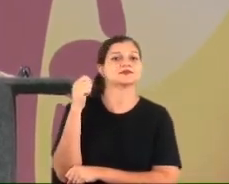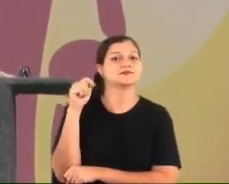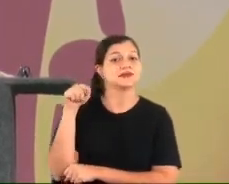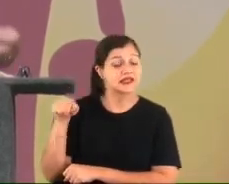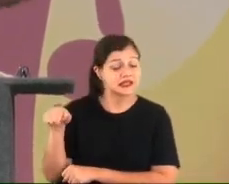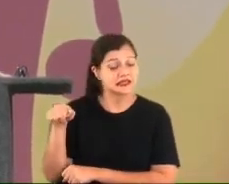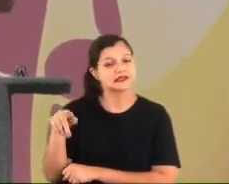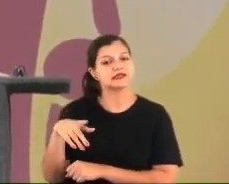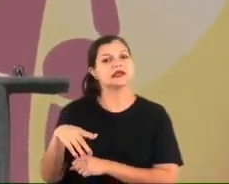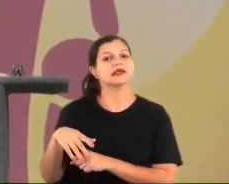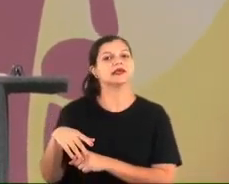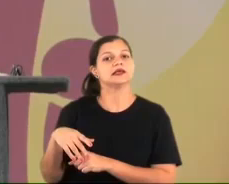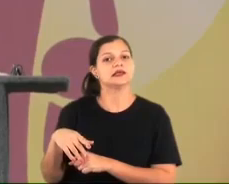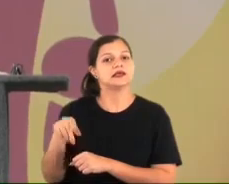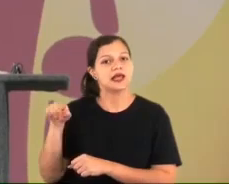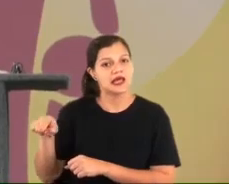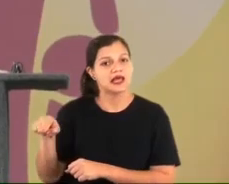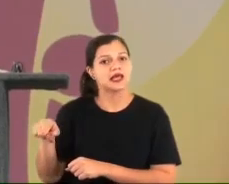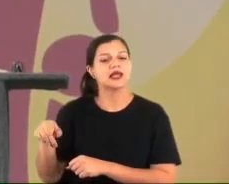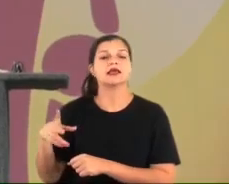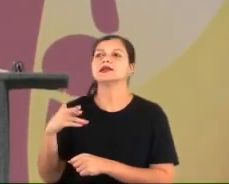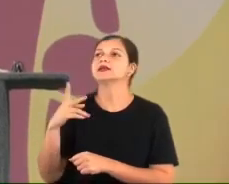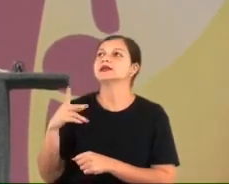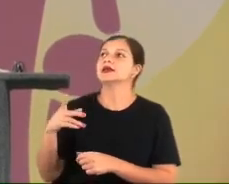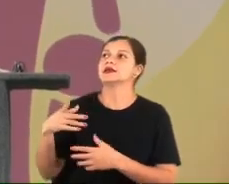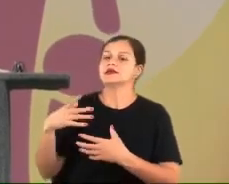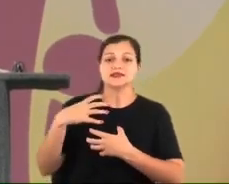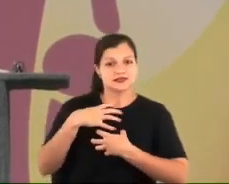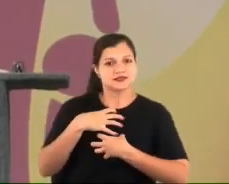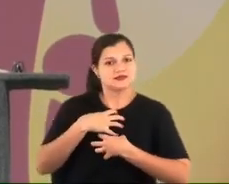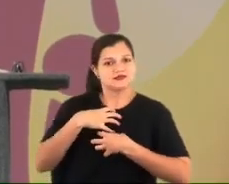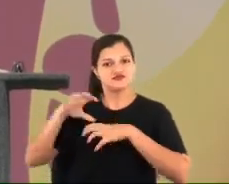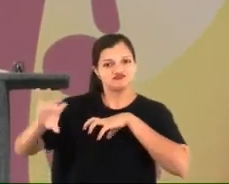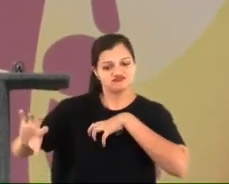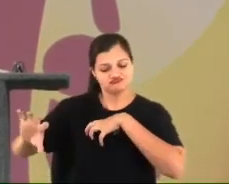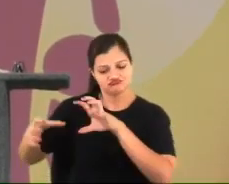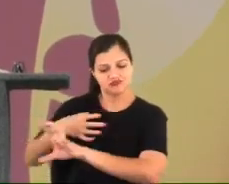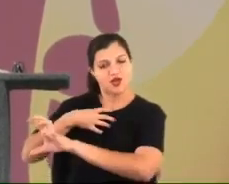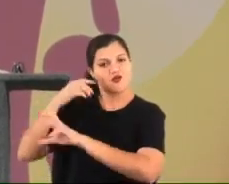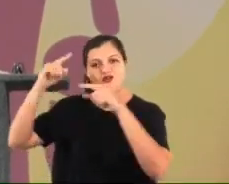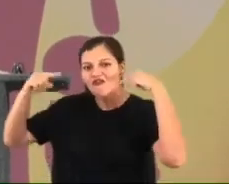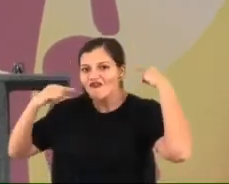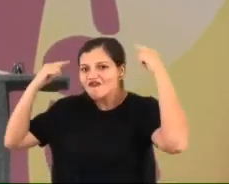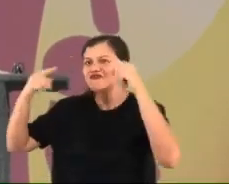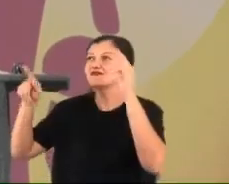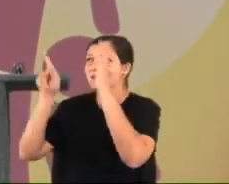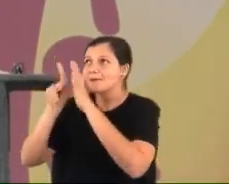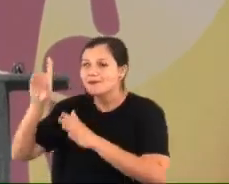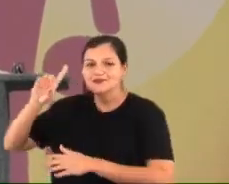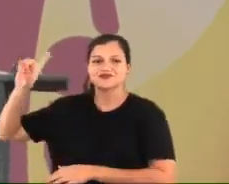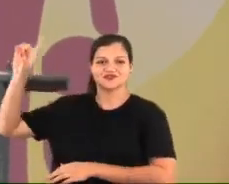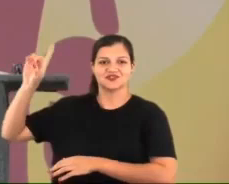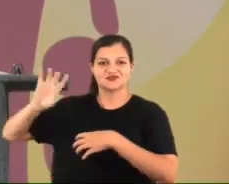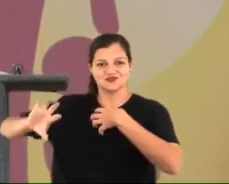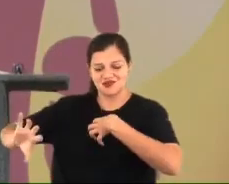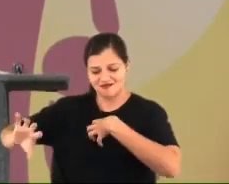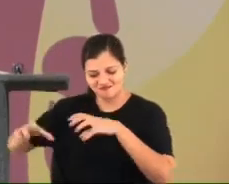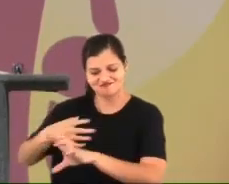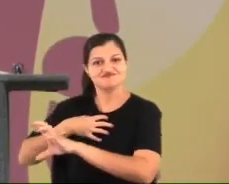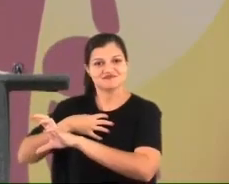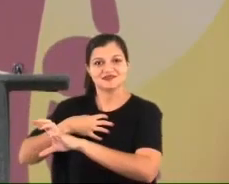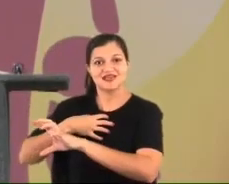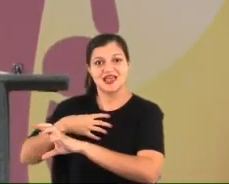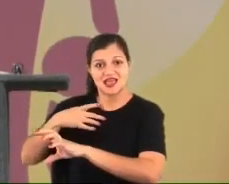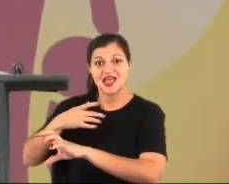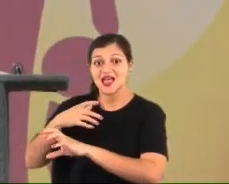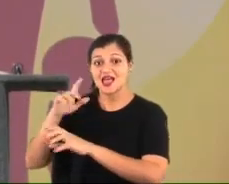nessa posição, ele se colocou como ovelha de Deus. Então, com todas as letras e com toda a propriedade, ele diz, o Senhor é o meu